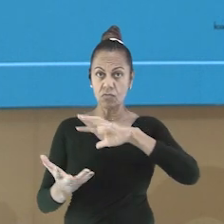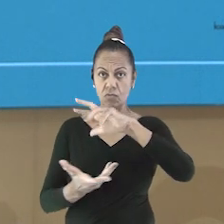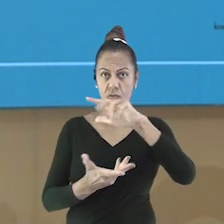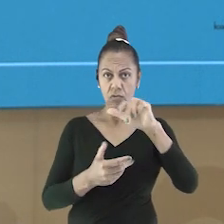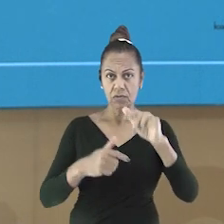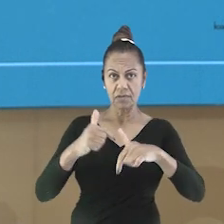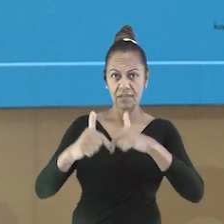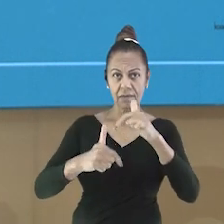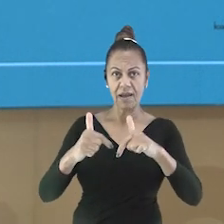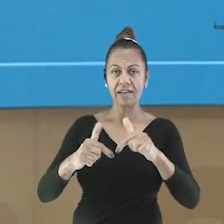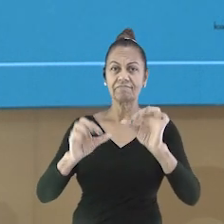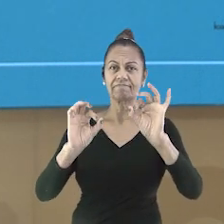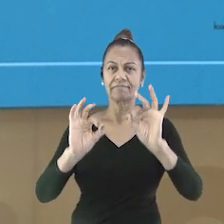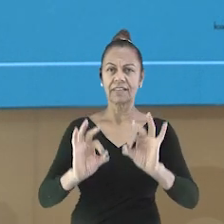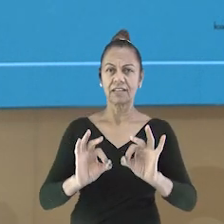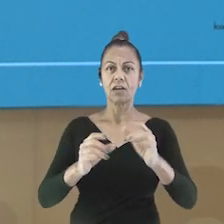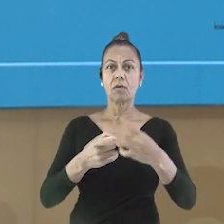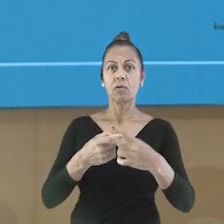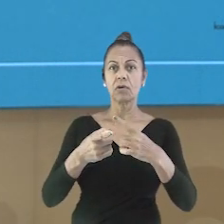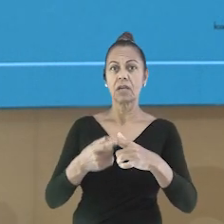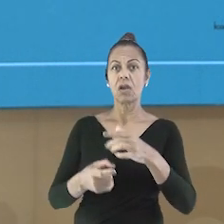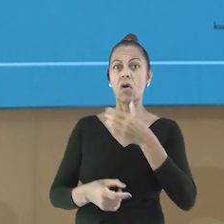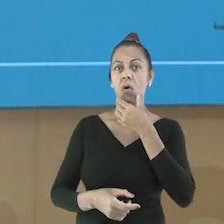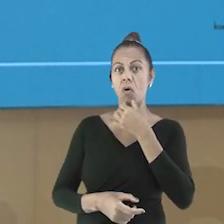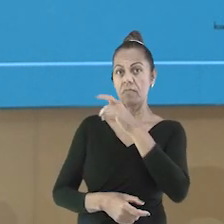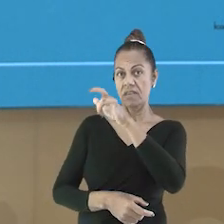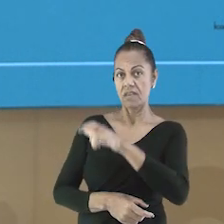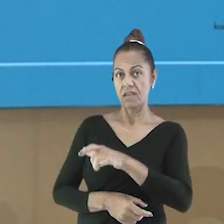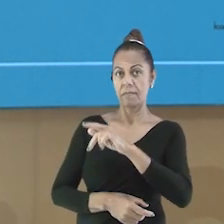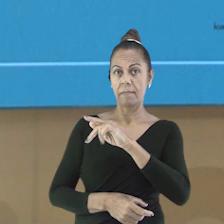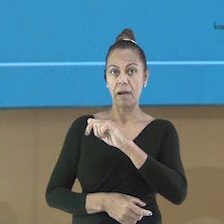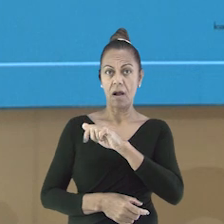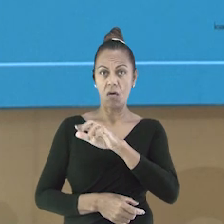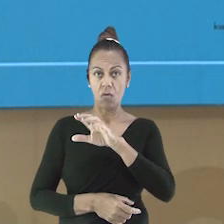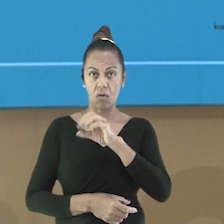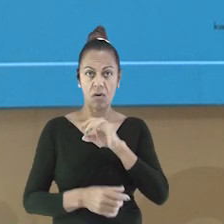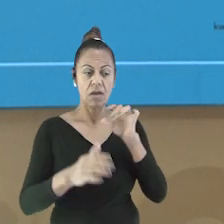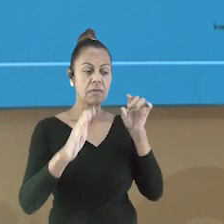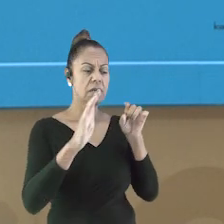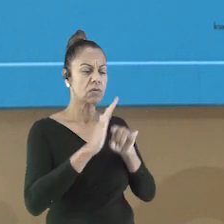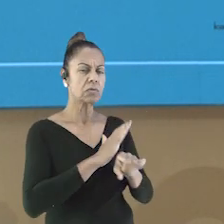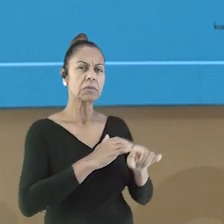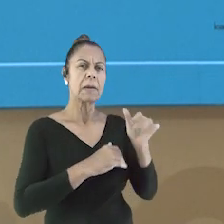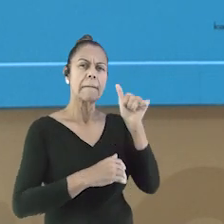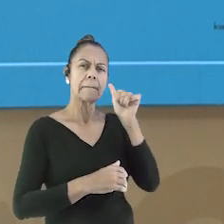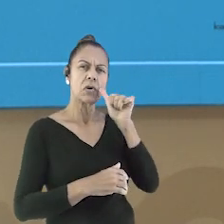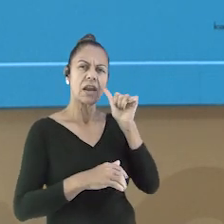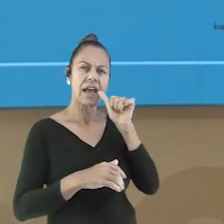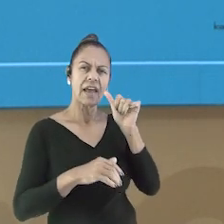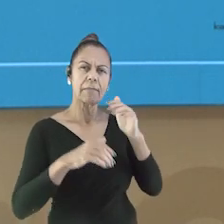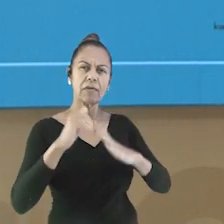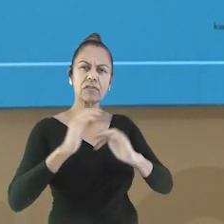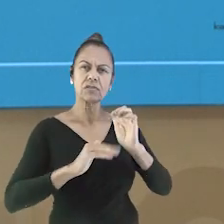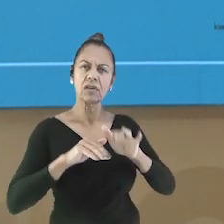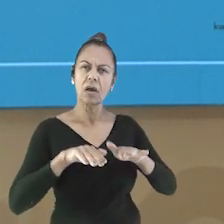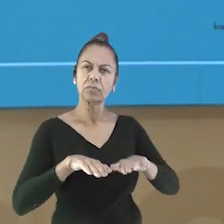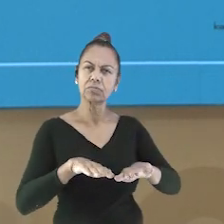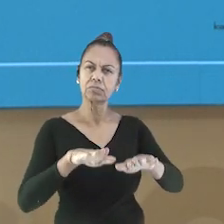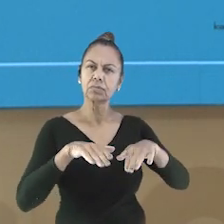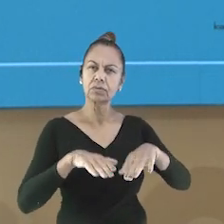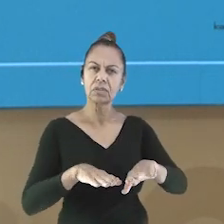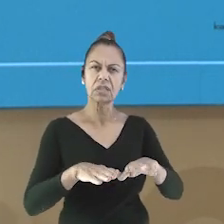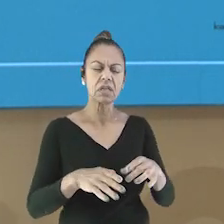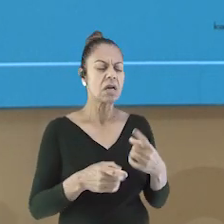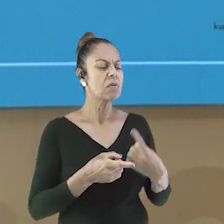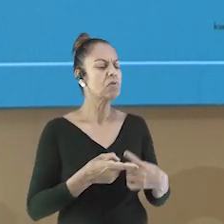acertaram. Paulo Freire, o entrevistador, pergunta à costureira, no caso a entrevistada, sobre os motivos que a levaram a